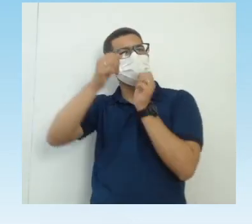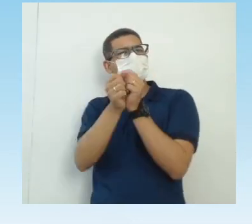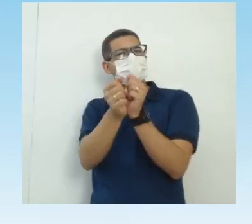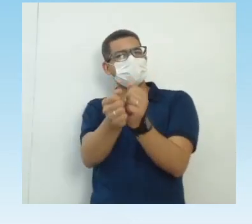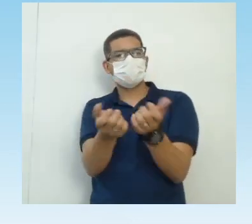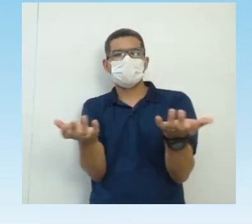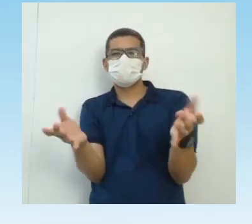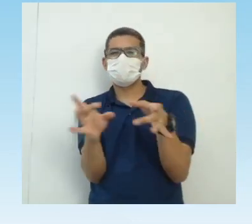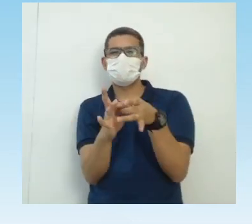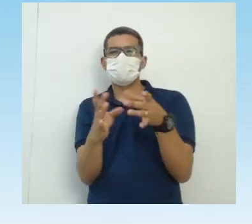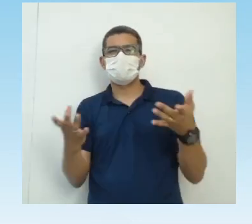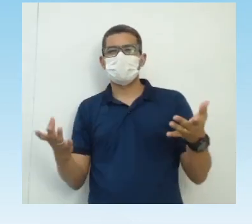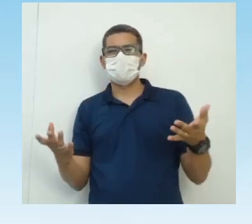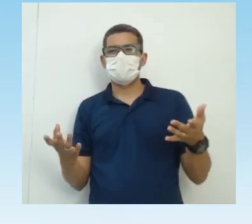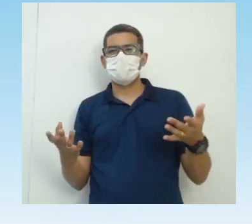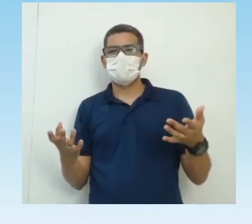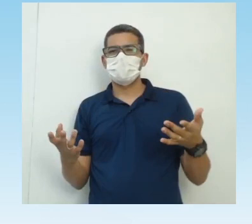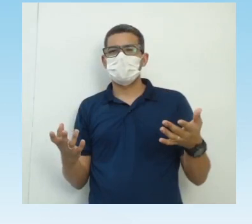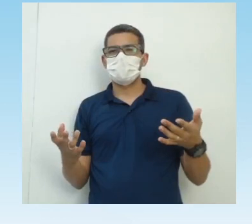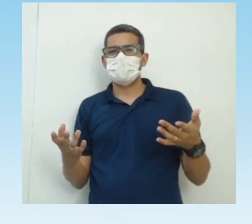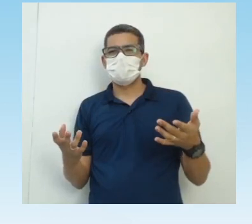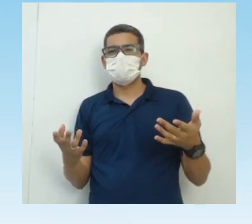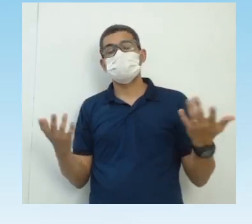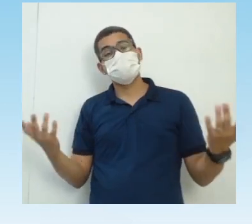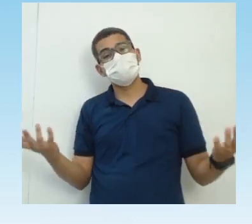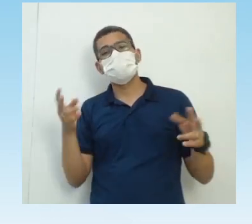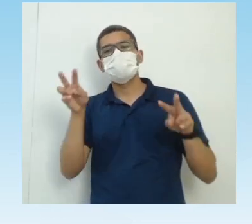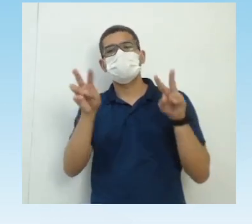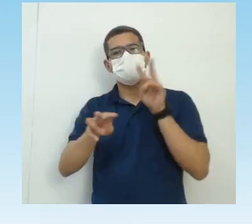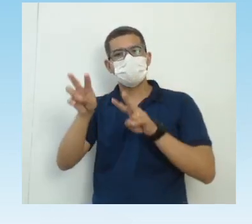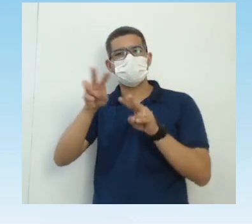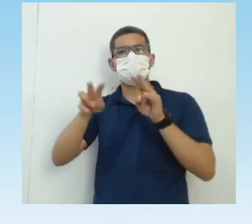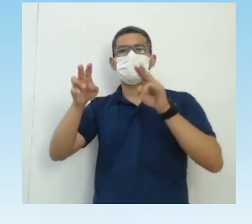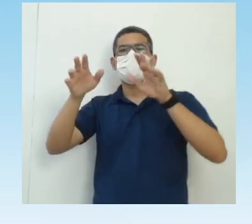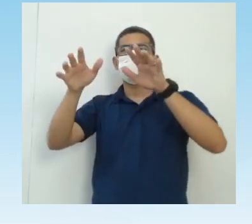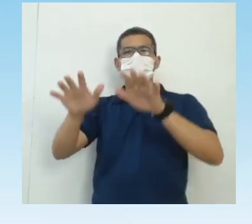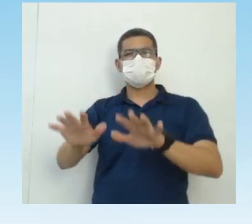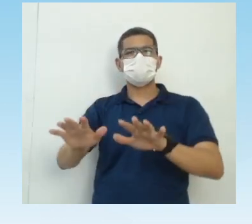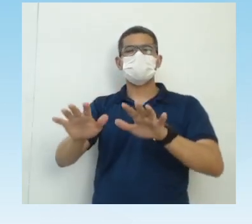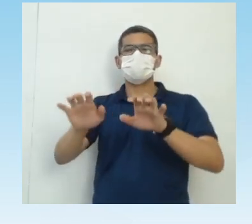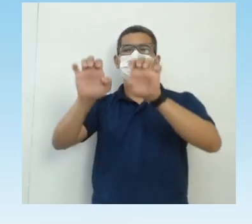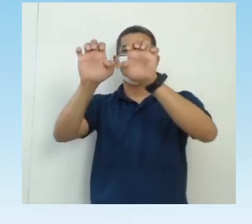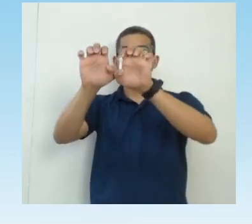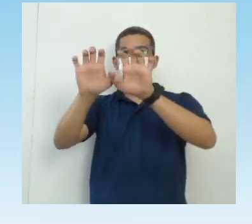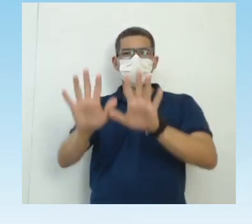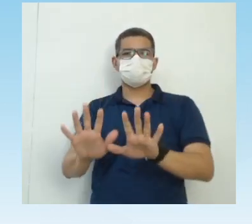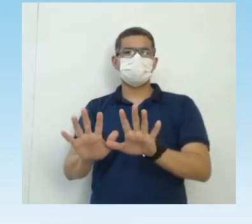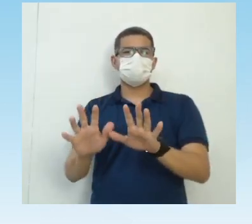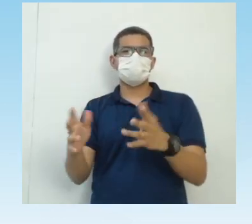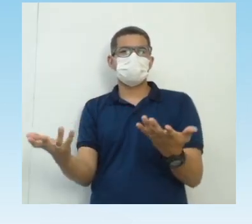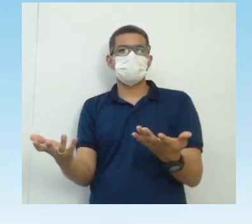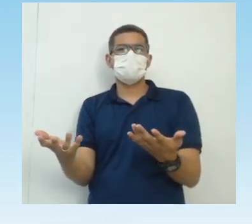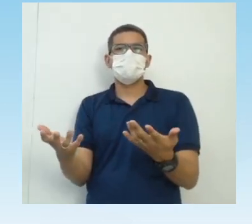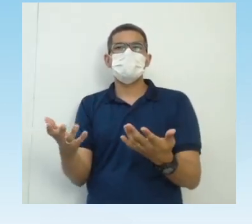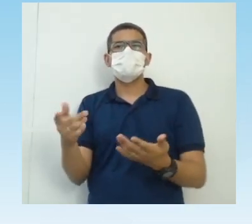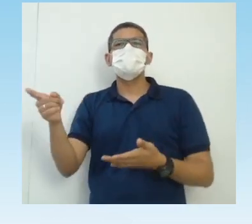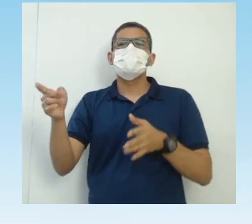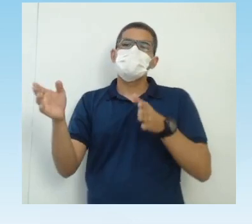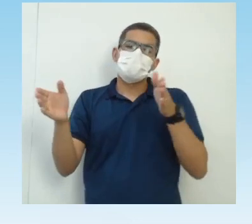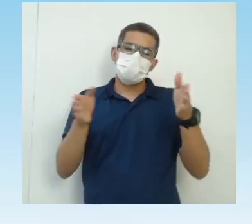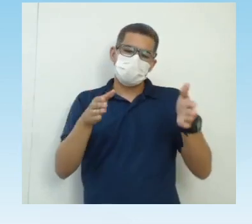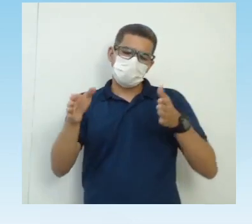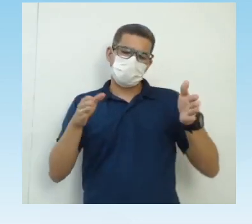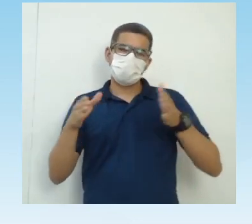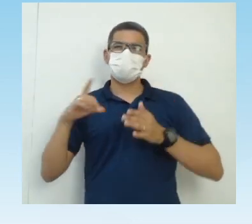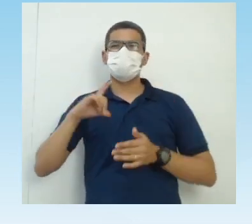Então, a pergunta é, via-se então em processo de desestruturação sendo alvo de pesadas críticas. Esse momento relatado propiciou